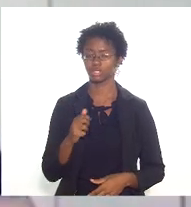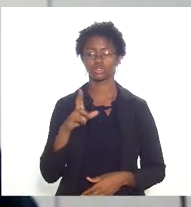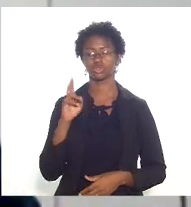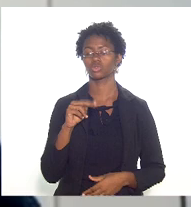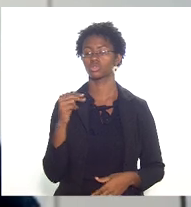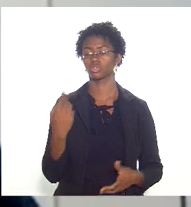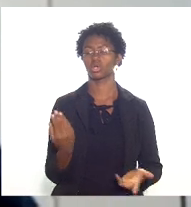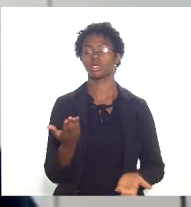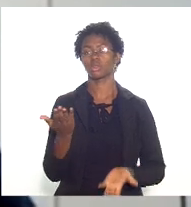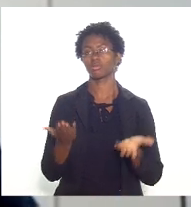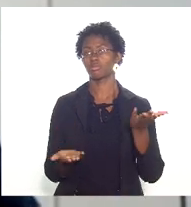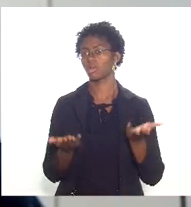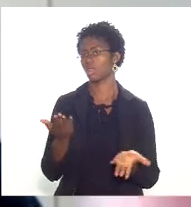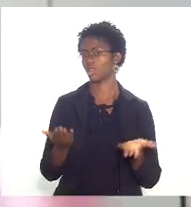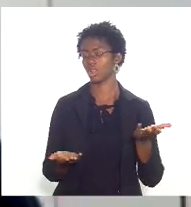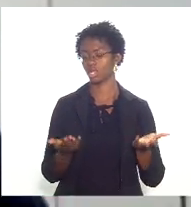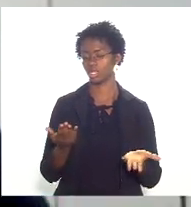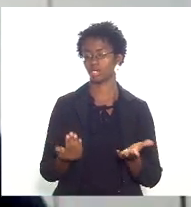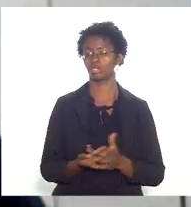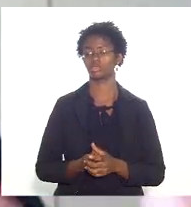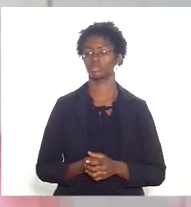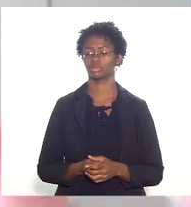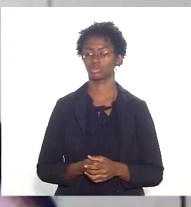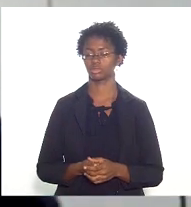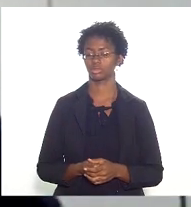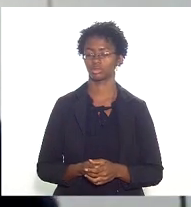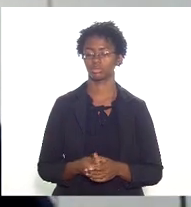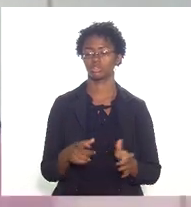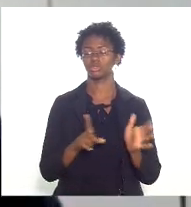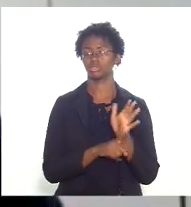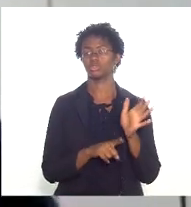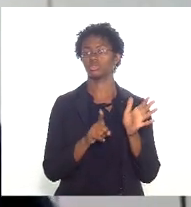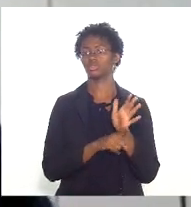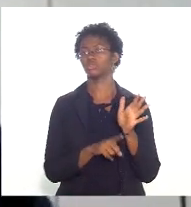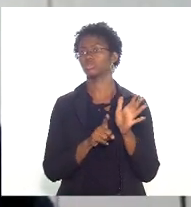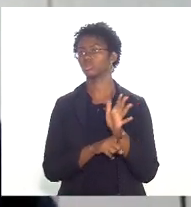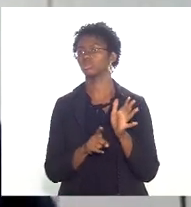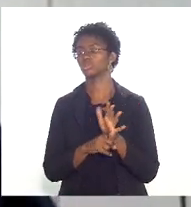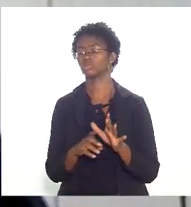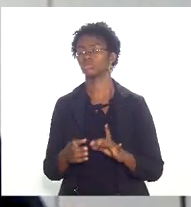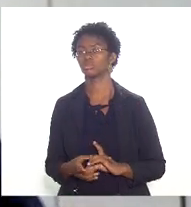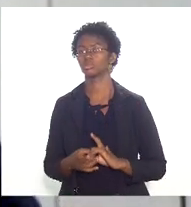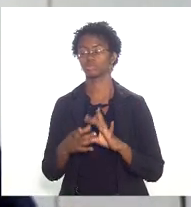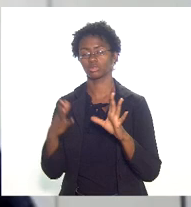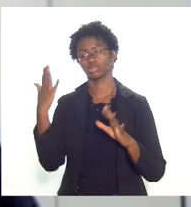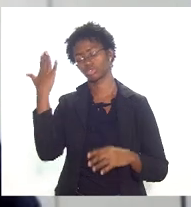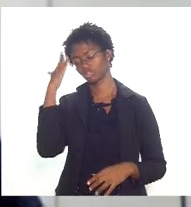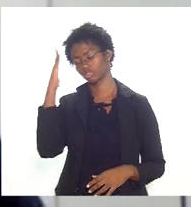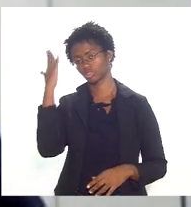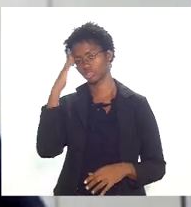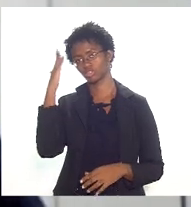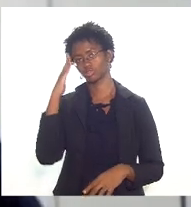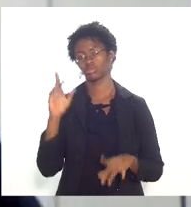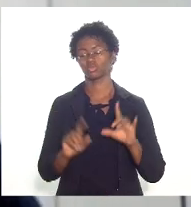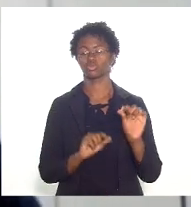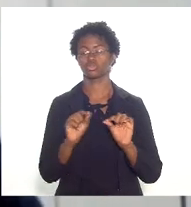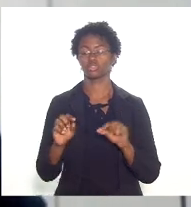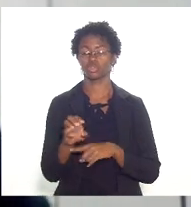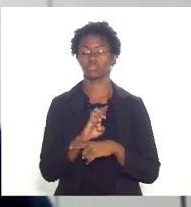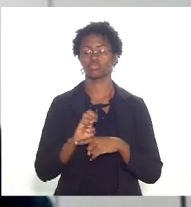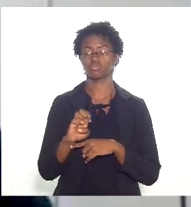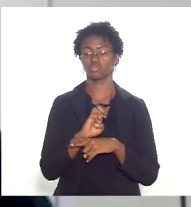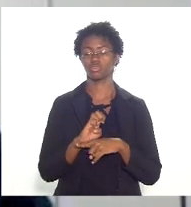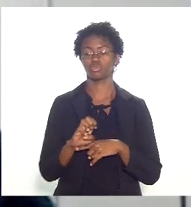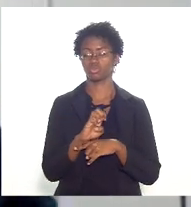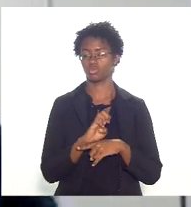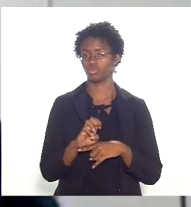colocado Nesse balanço de contas para ser deduzido para permitir um atendimento e faça com que o Estado do Rio de